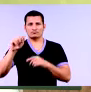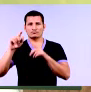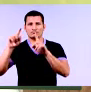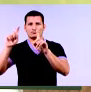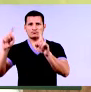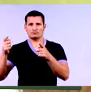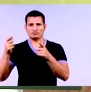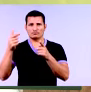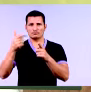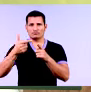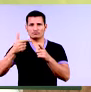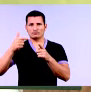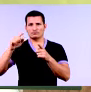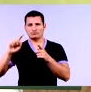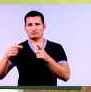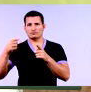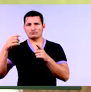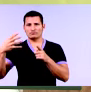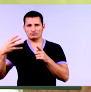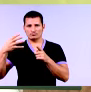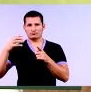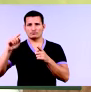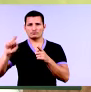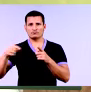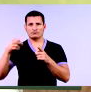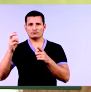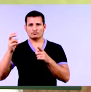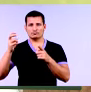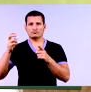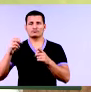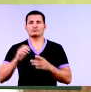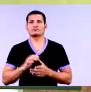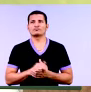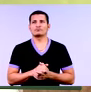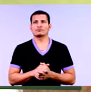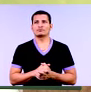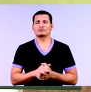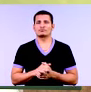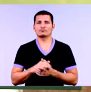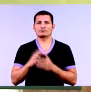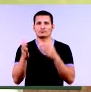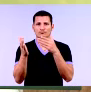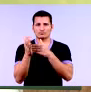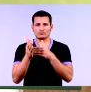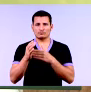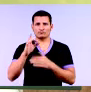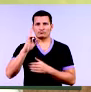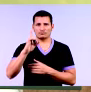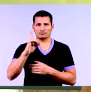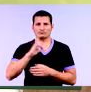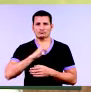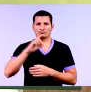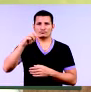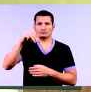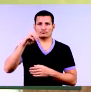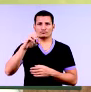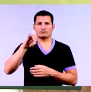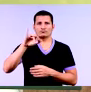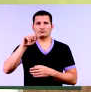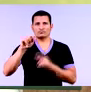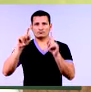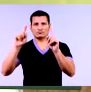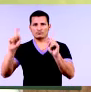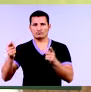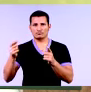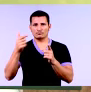parênteses, 2,4, 5, fecha parênteses. E por último, na D a gente tem média, e aí abre